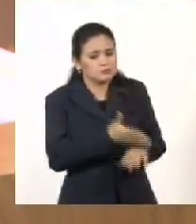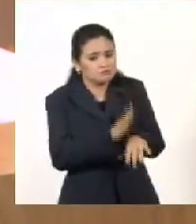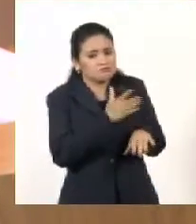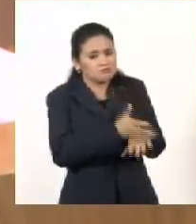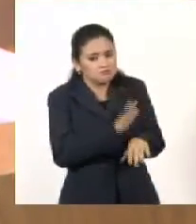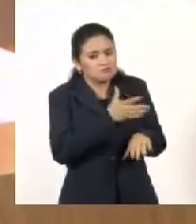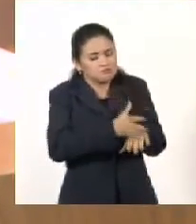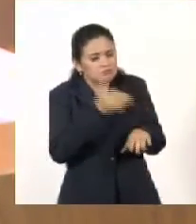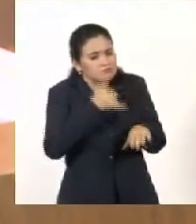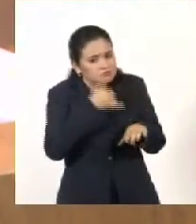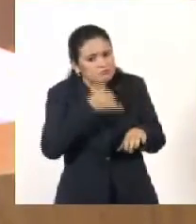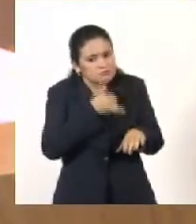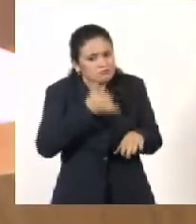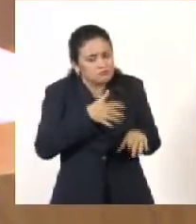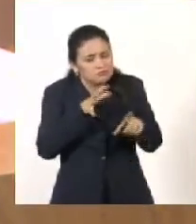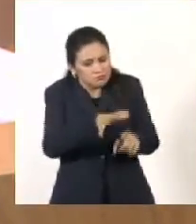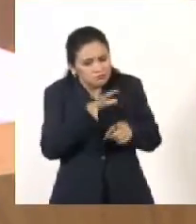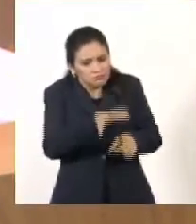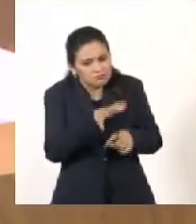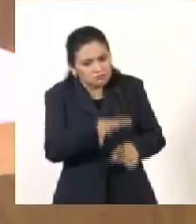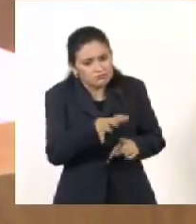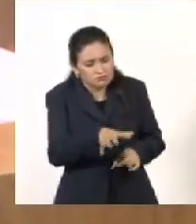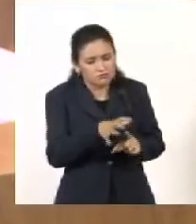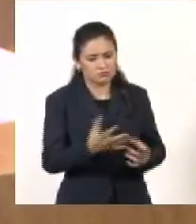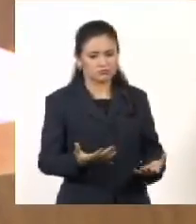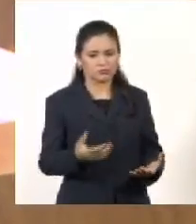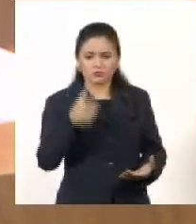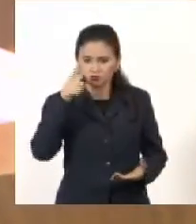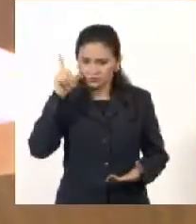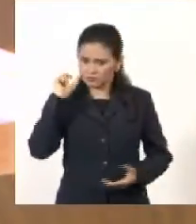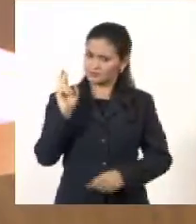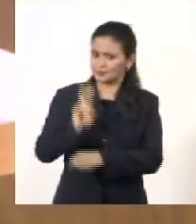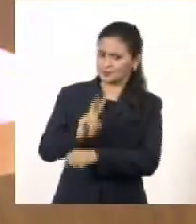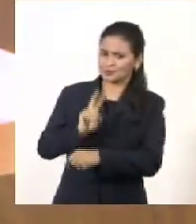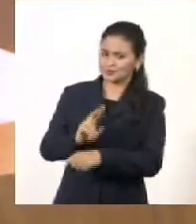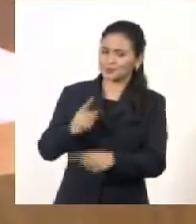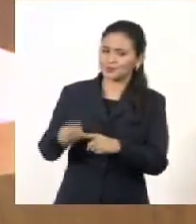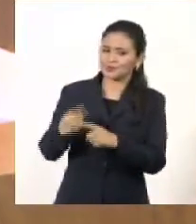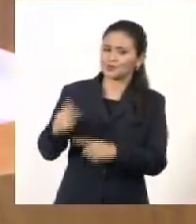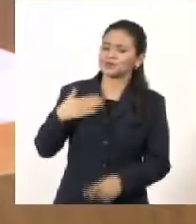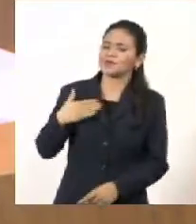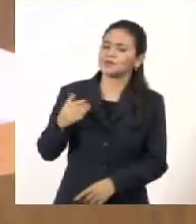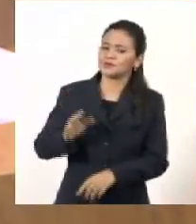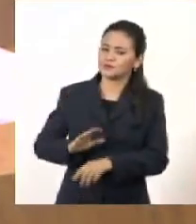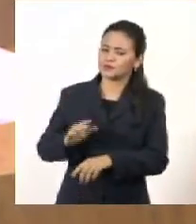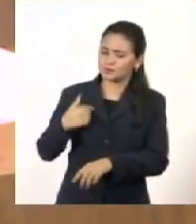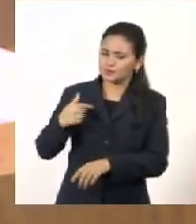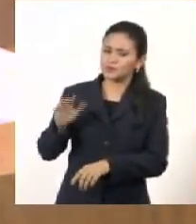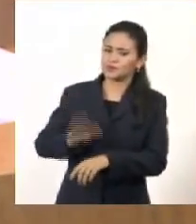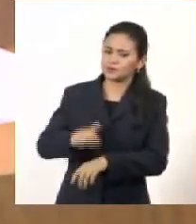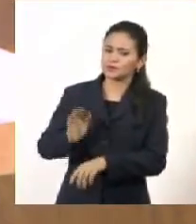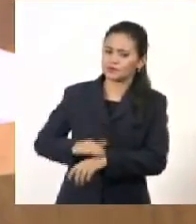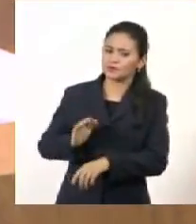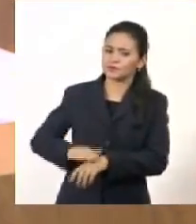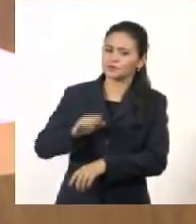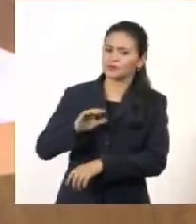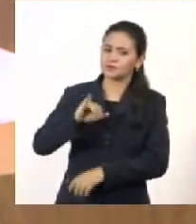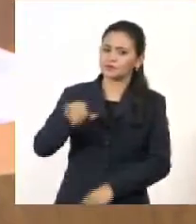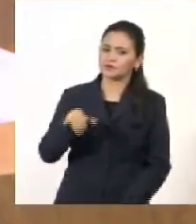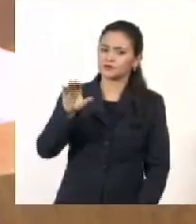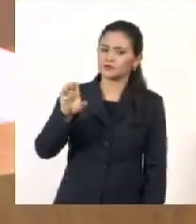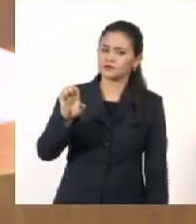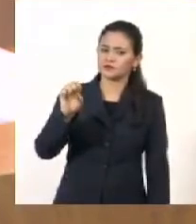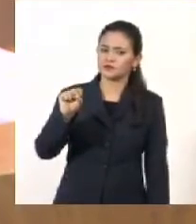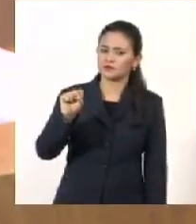mesmo rumo. Chegou ontem até a defender, porque eu chamo o deputado de jesuíno, que é o nome legítimo